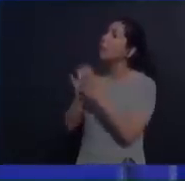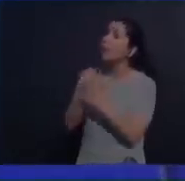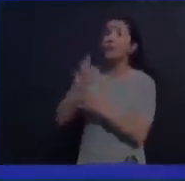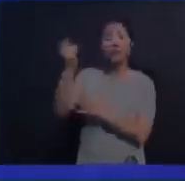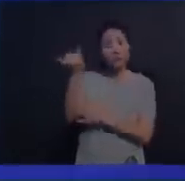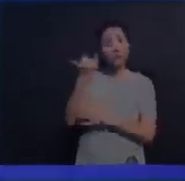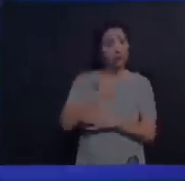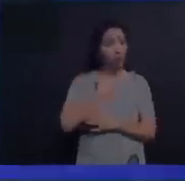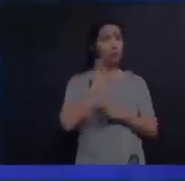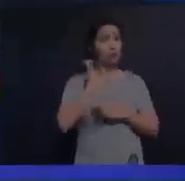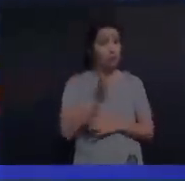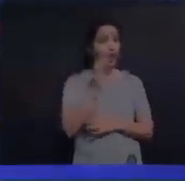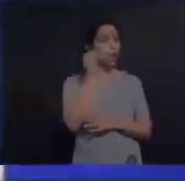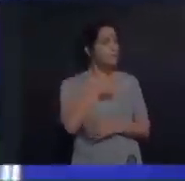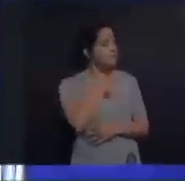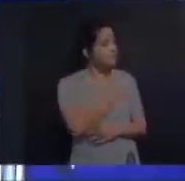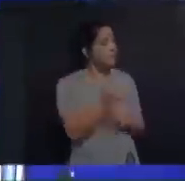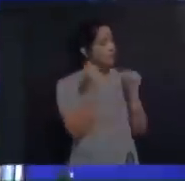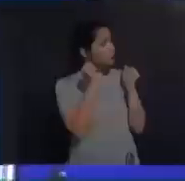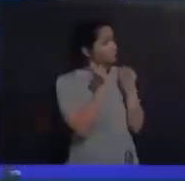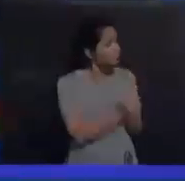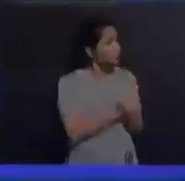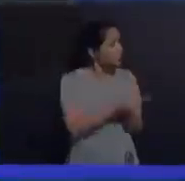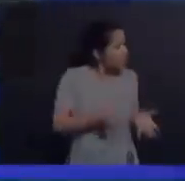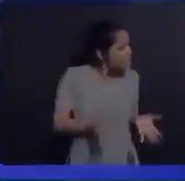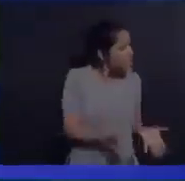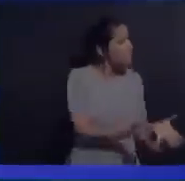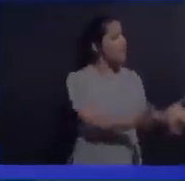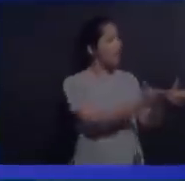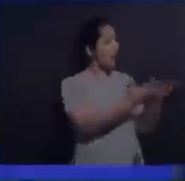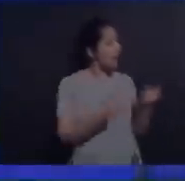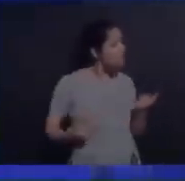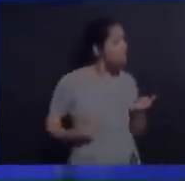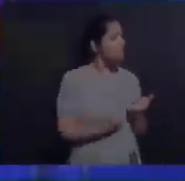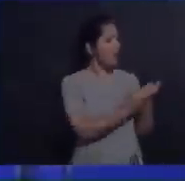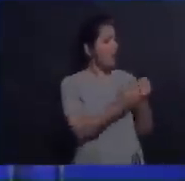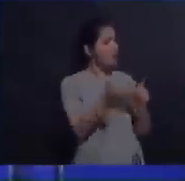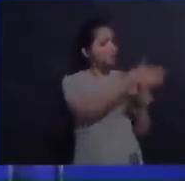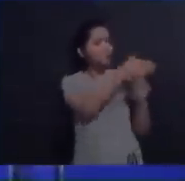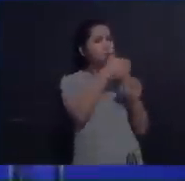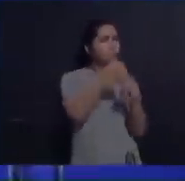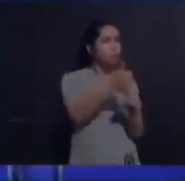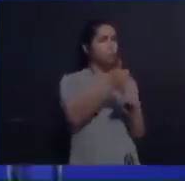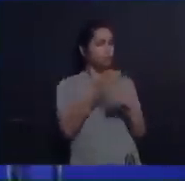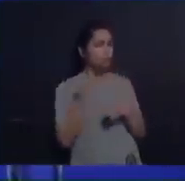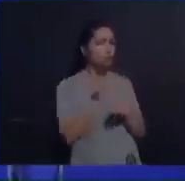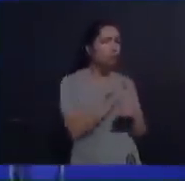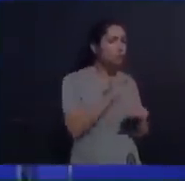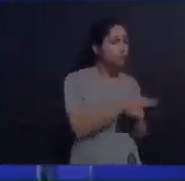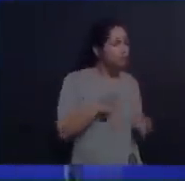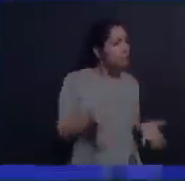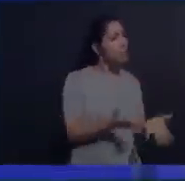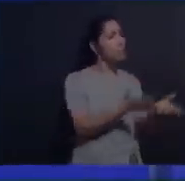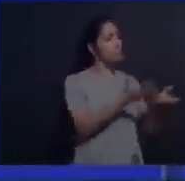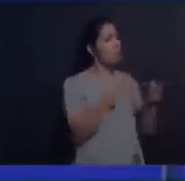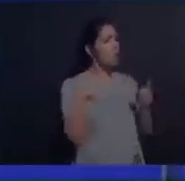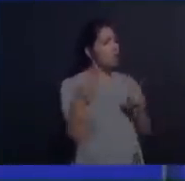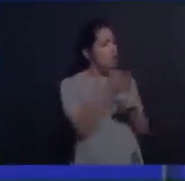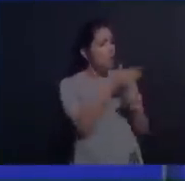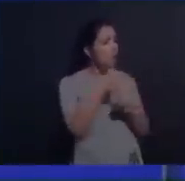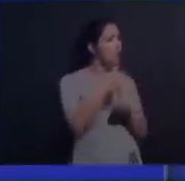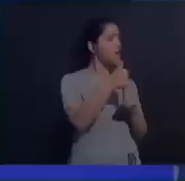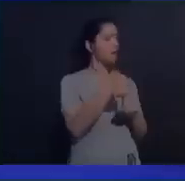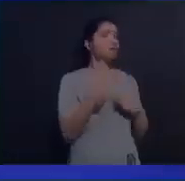eu estou com você. Eu sou com você. Eu sou o seu protetor. Eu sou aquele que te